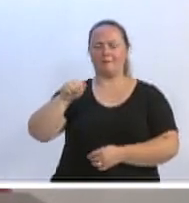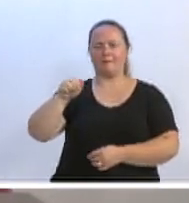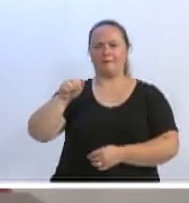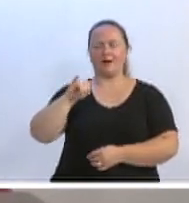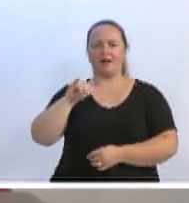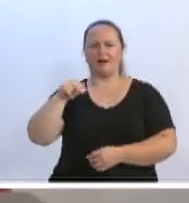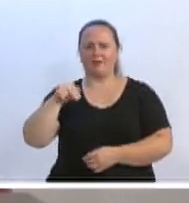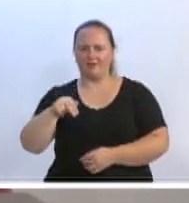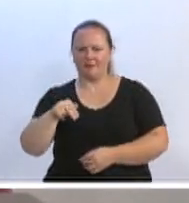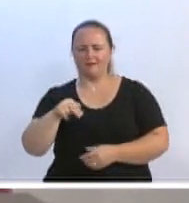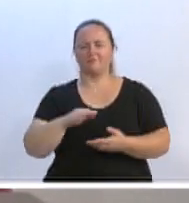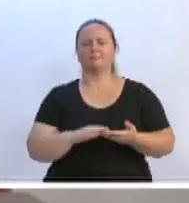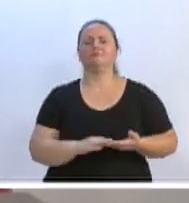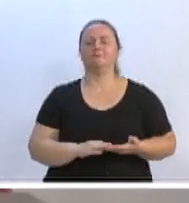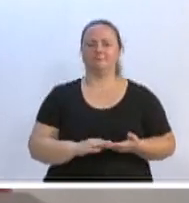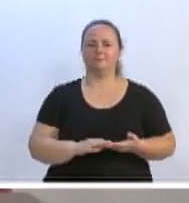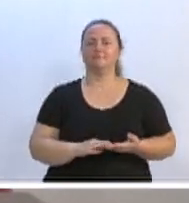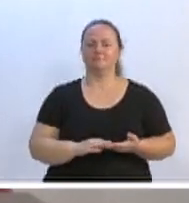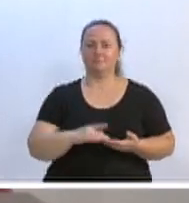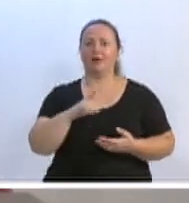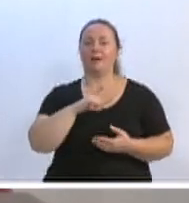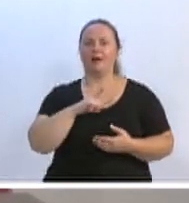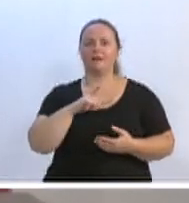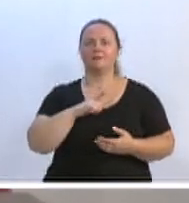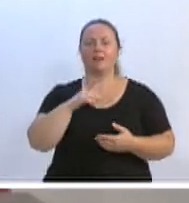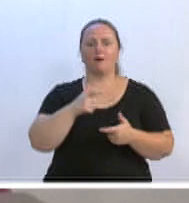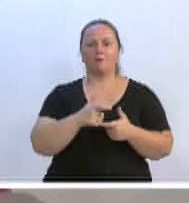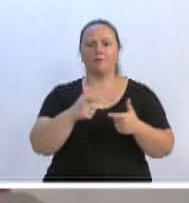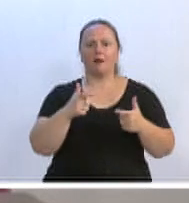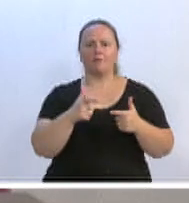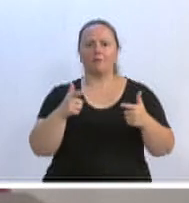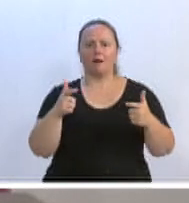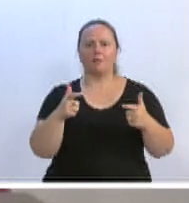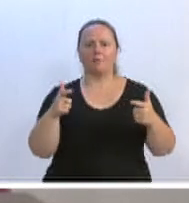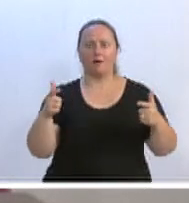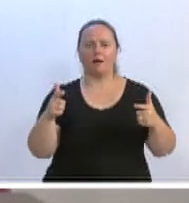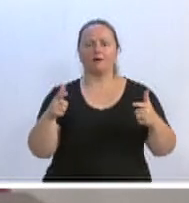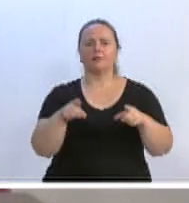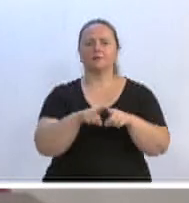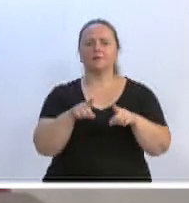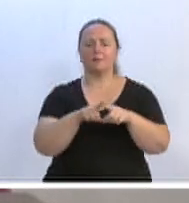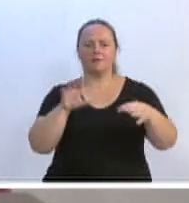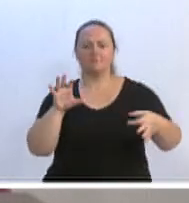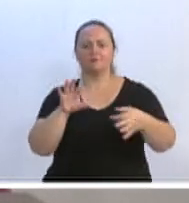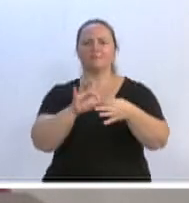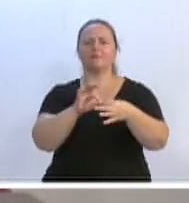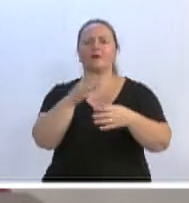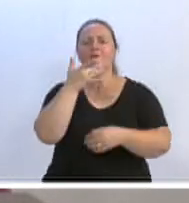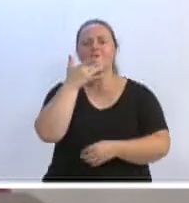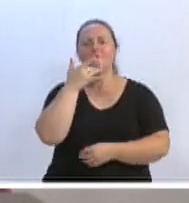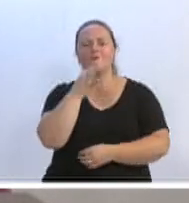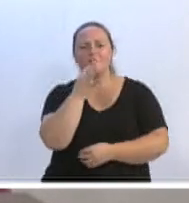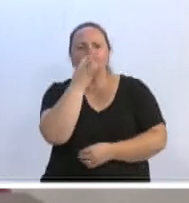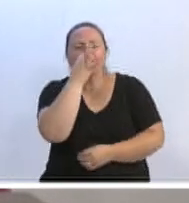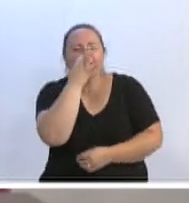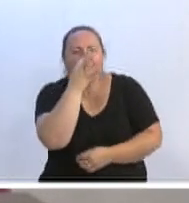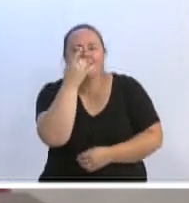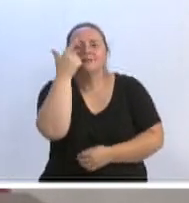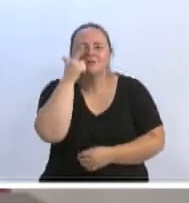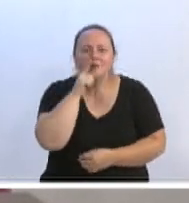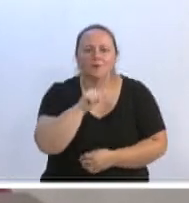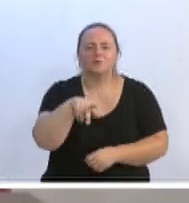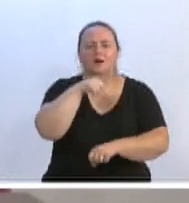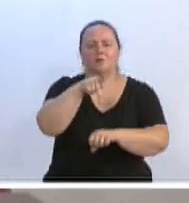seu segmento no Brasil, além do acesso e abrangência desta audiência nos